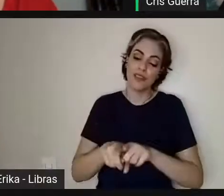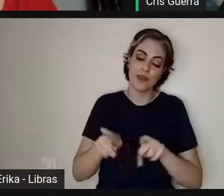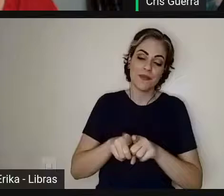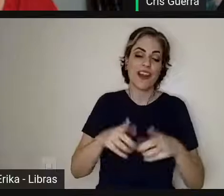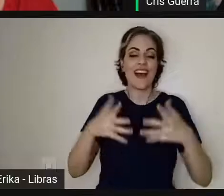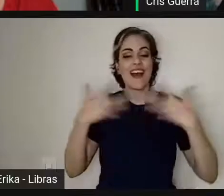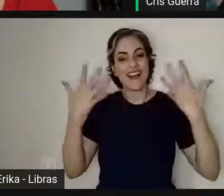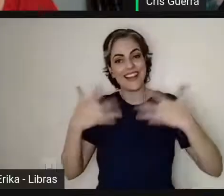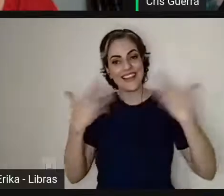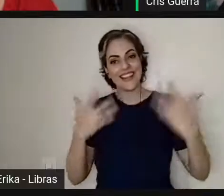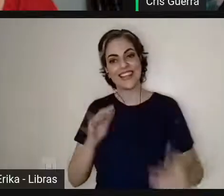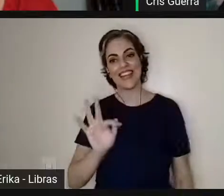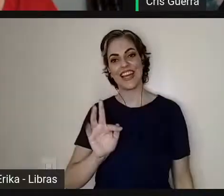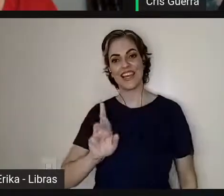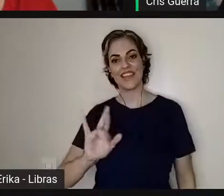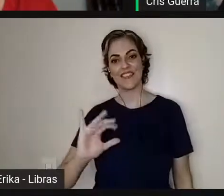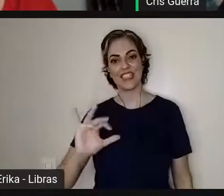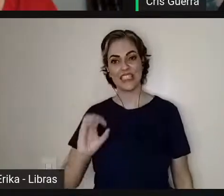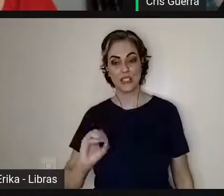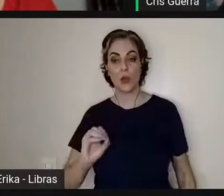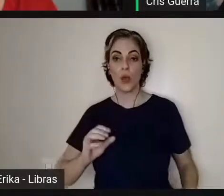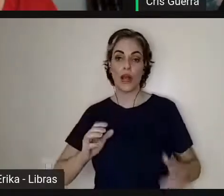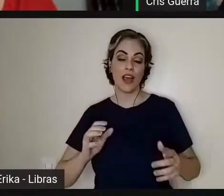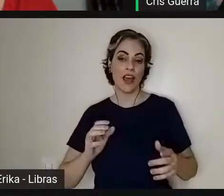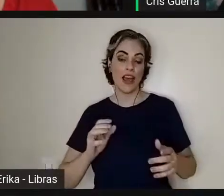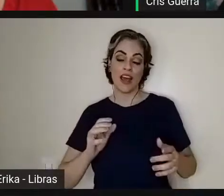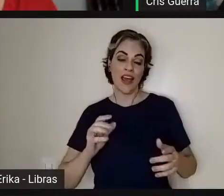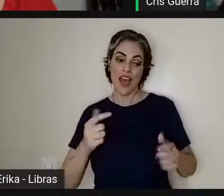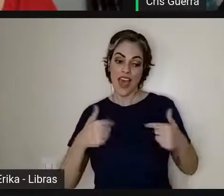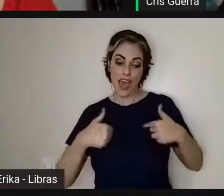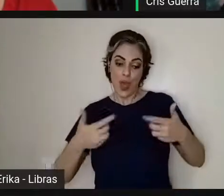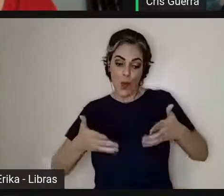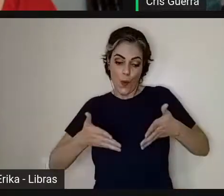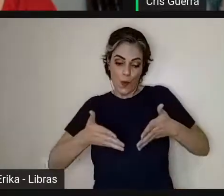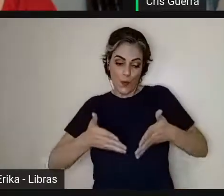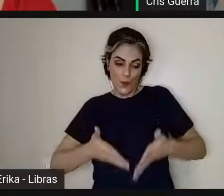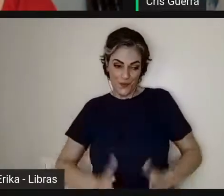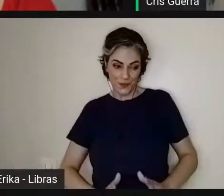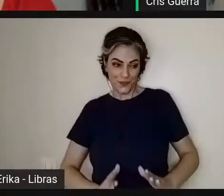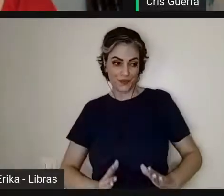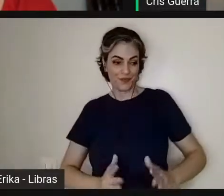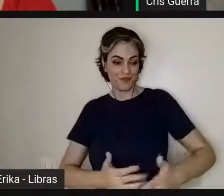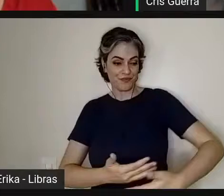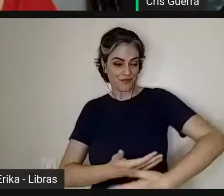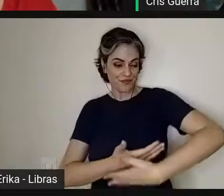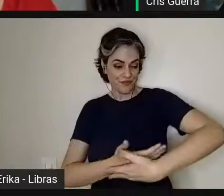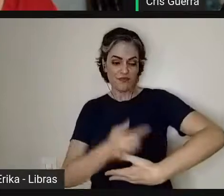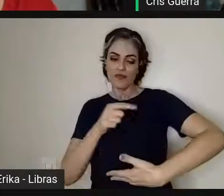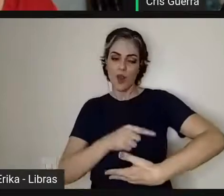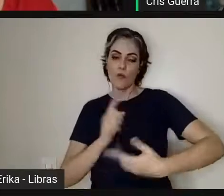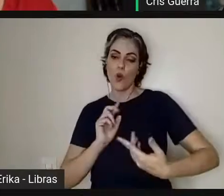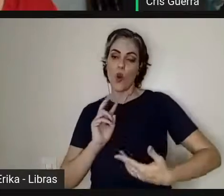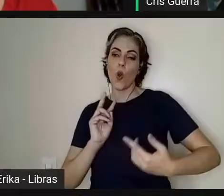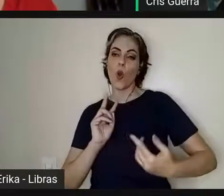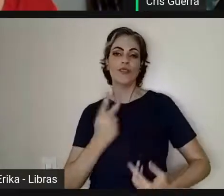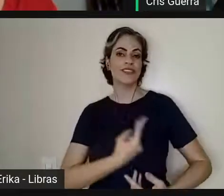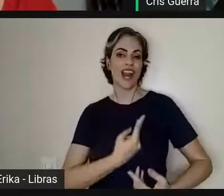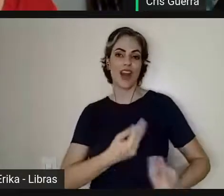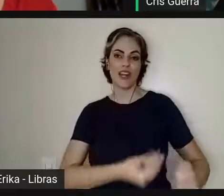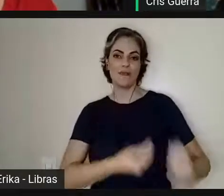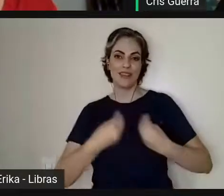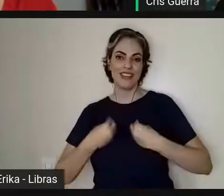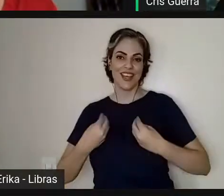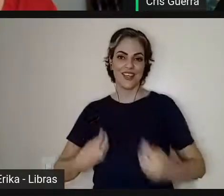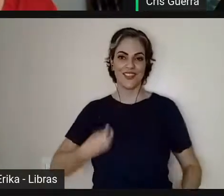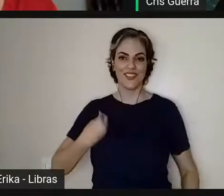O Francisco acabou me parindo. Eu falo que não fui eu que pari o Francisco, foi ele que me pariu. E hoje eu estou aí, o Fran já